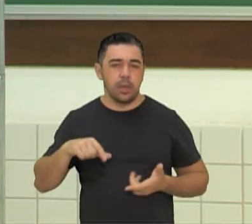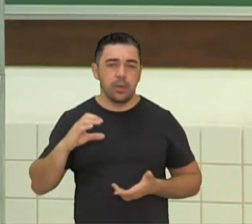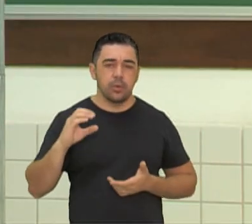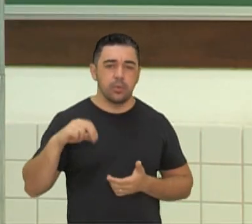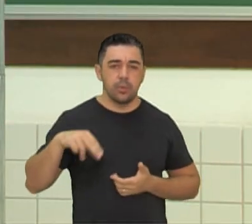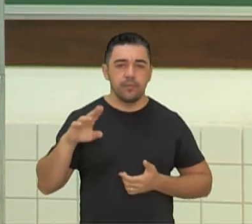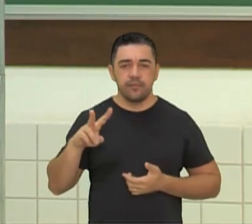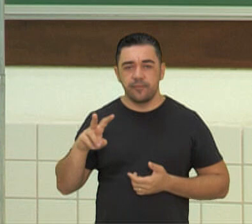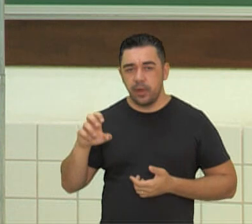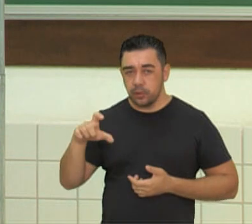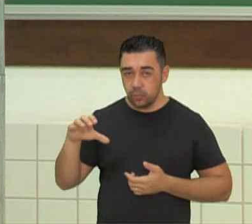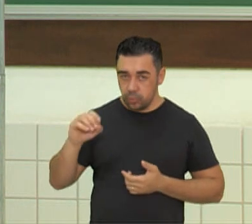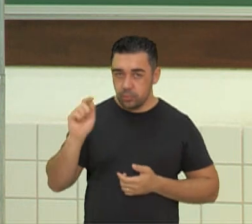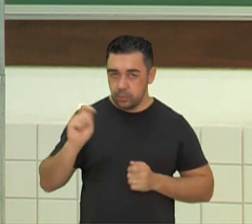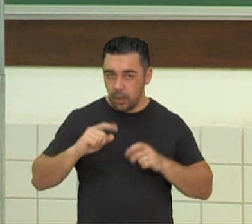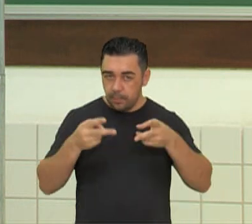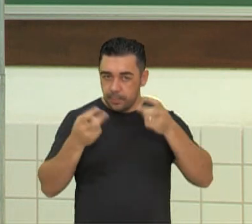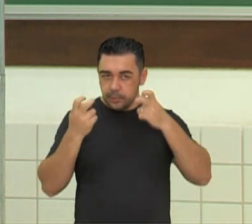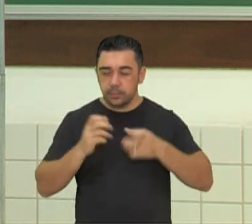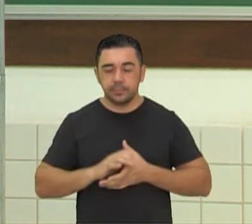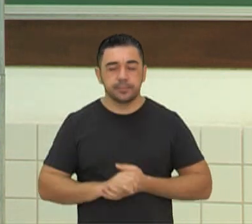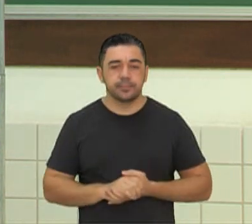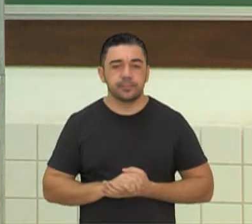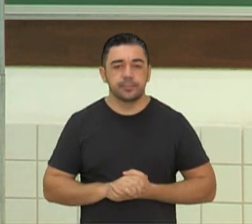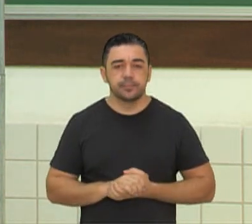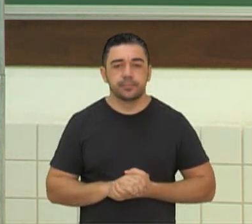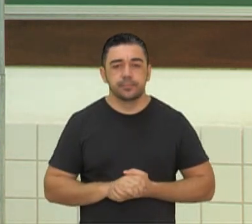uma coisa que você pode observar. Beleza?